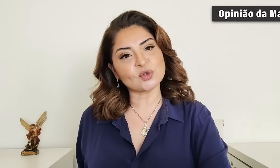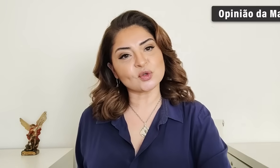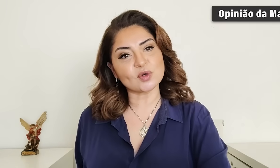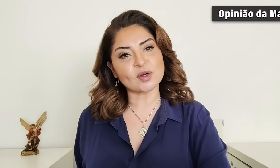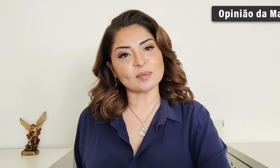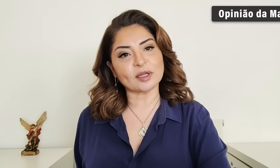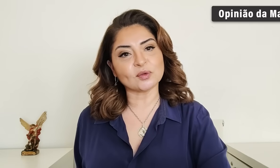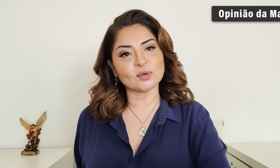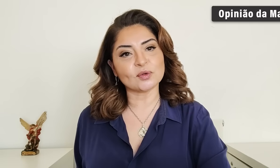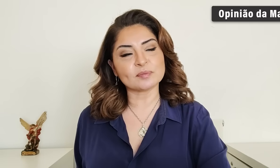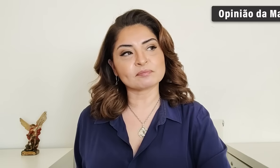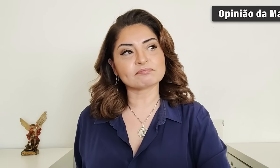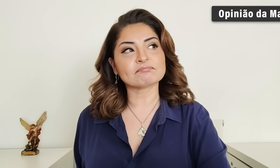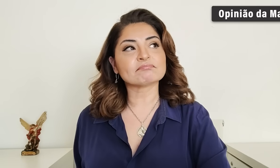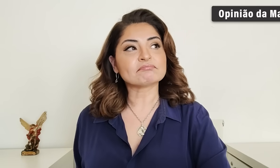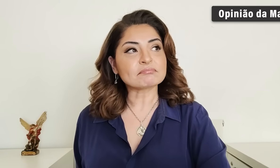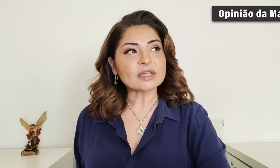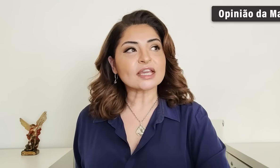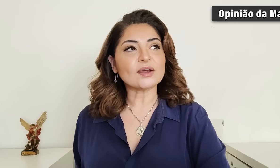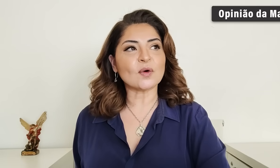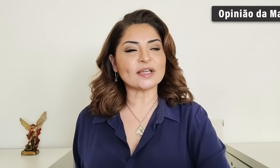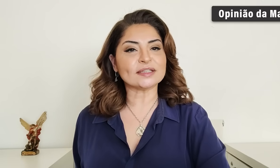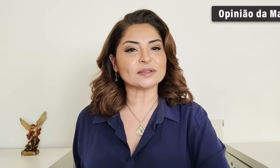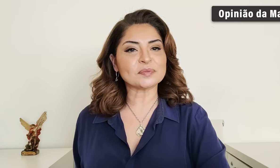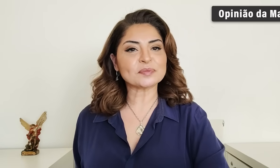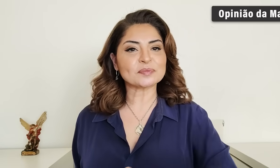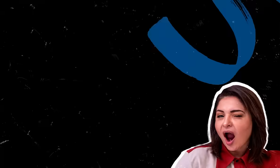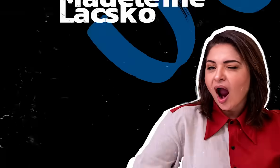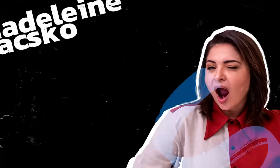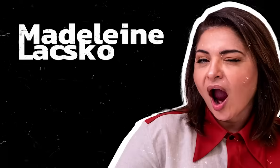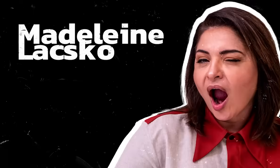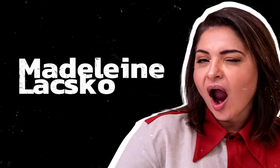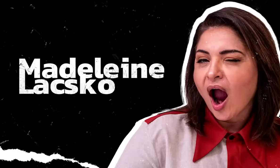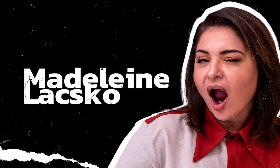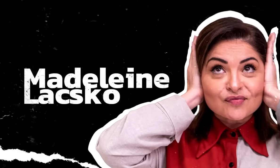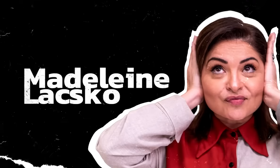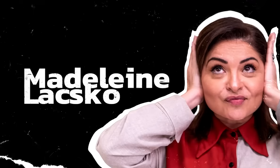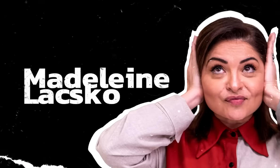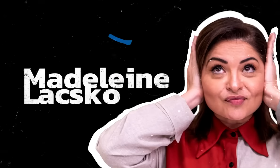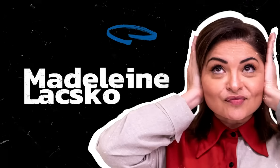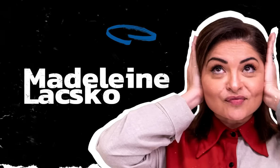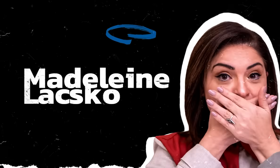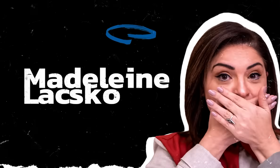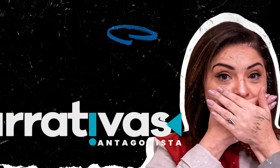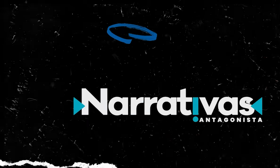e tchutchuca com Maduro? Que coisa!